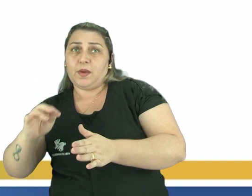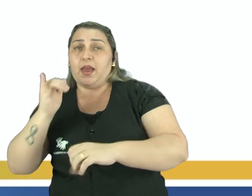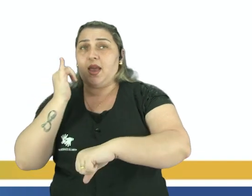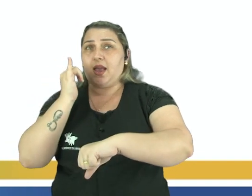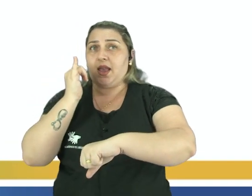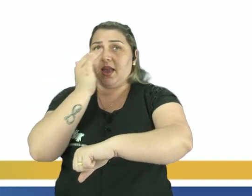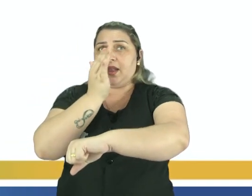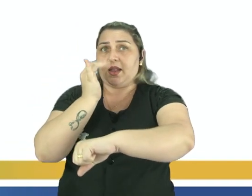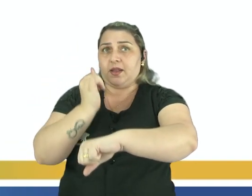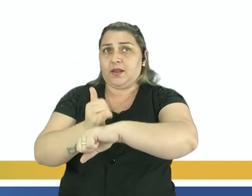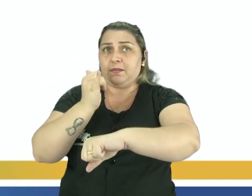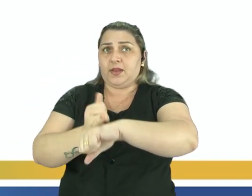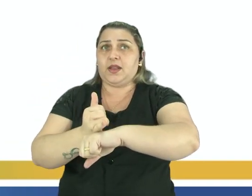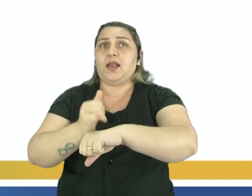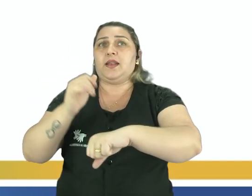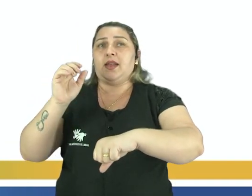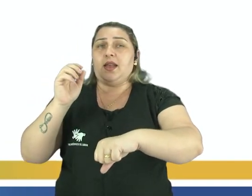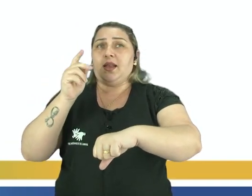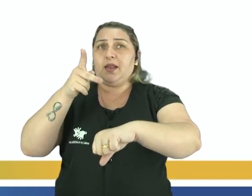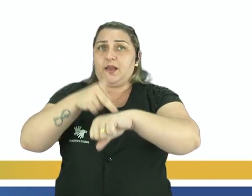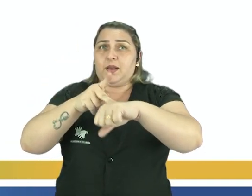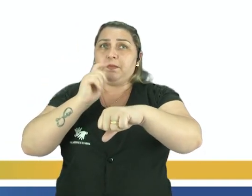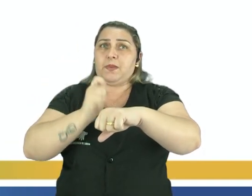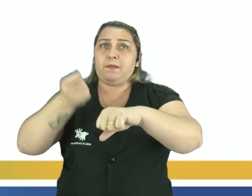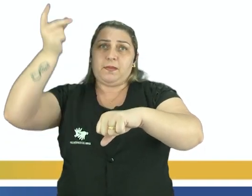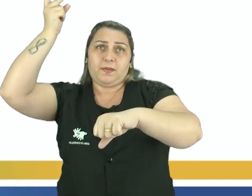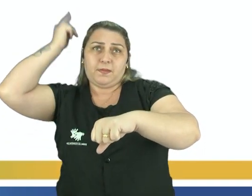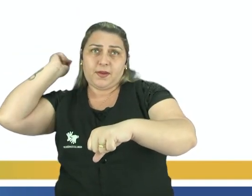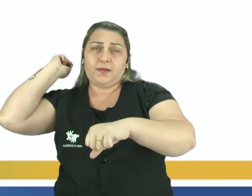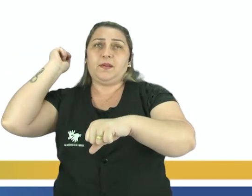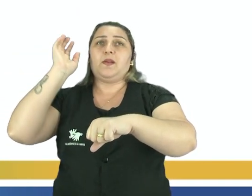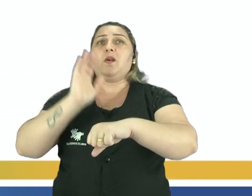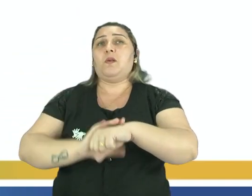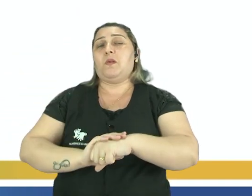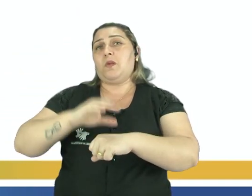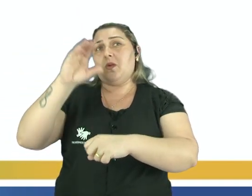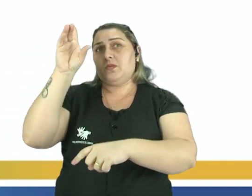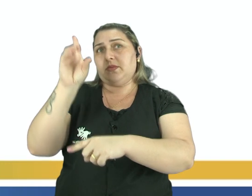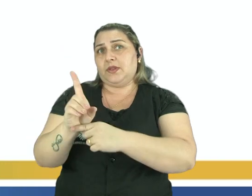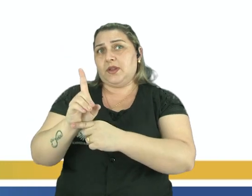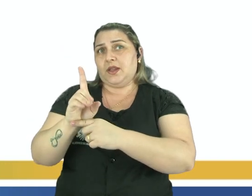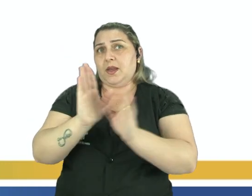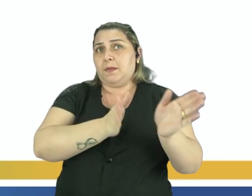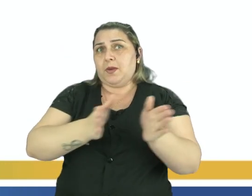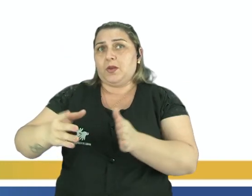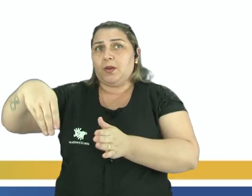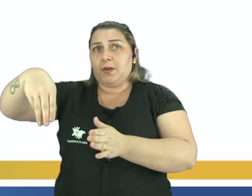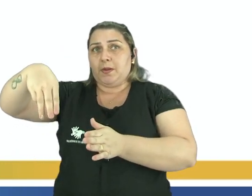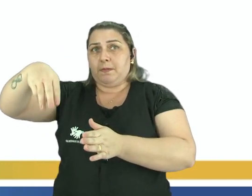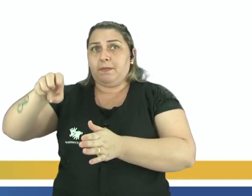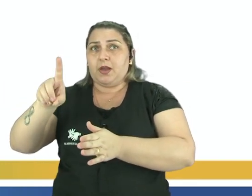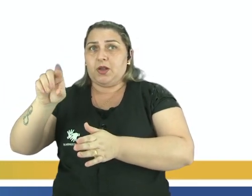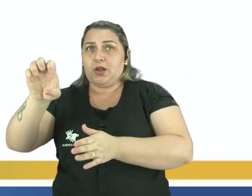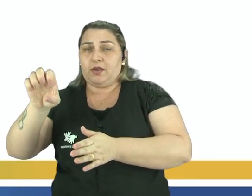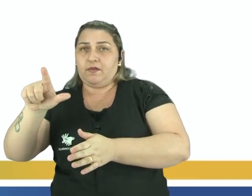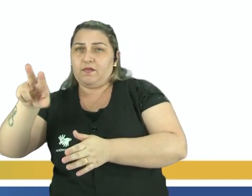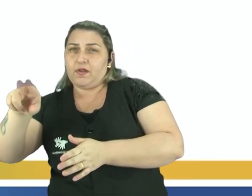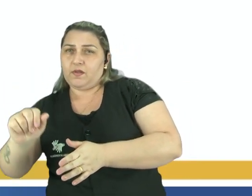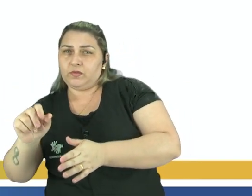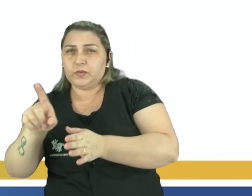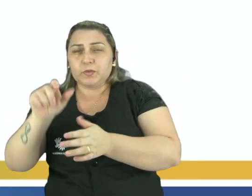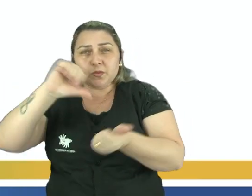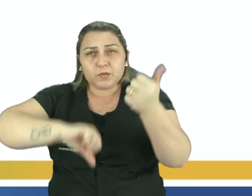B. Idade dos metais. C. Período paleolítico. E D. Período medieval. Então